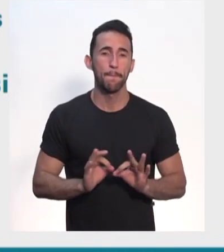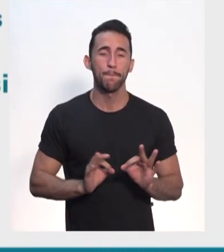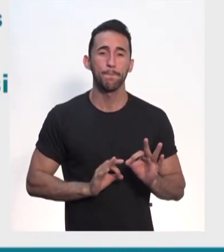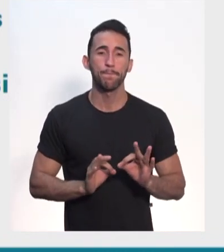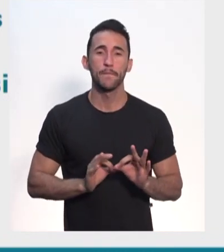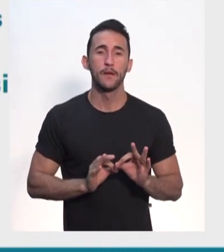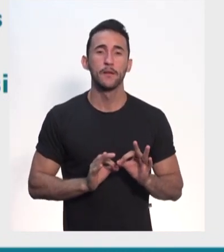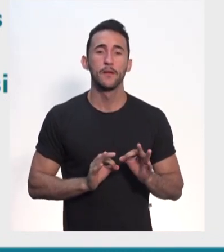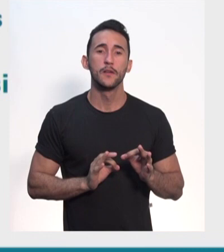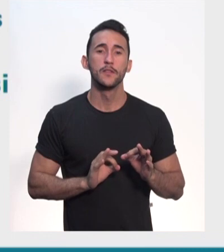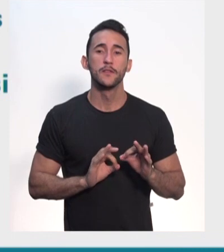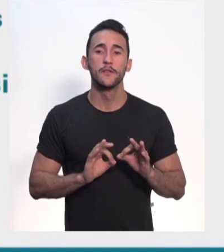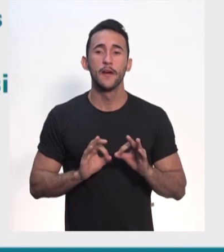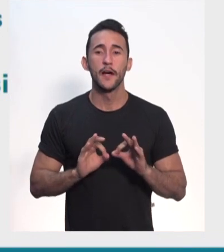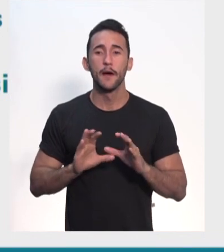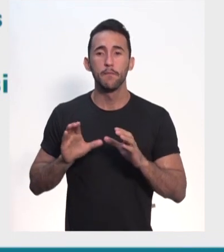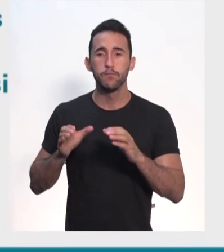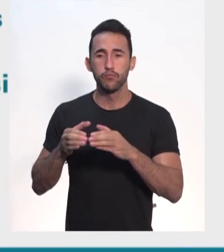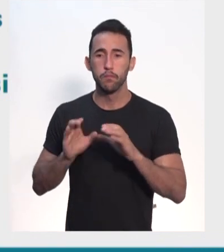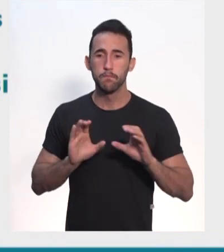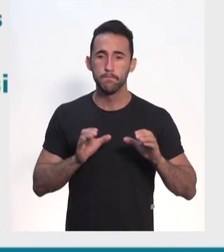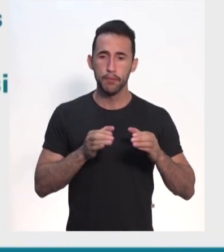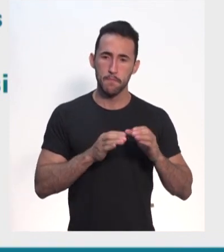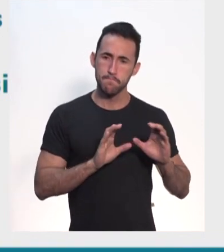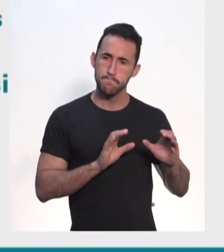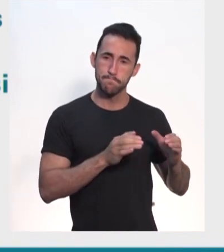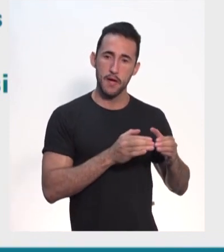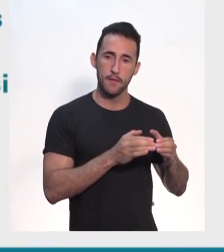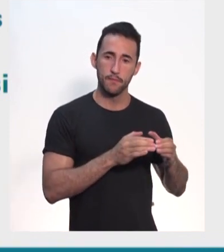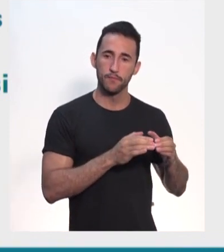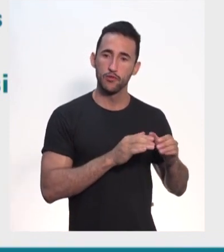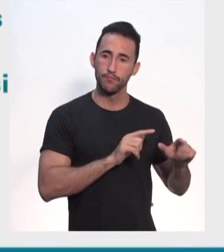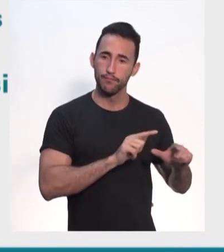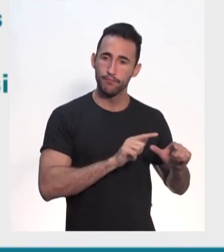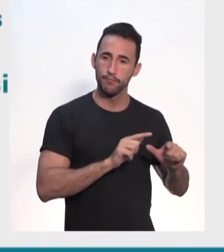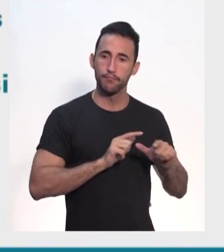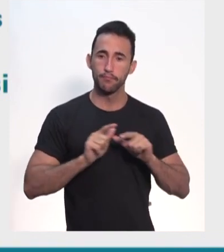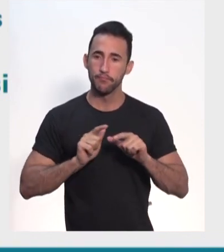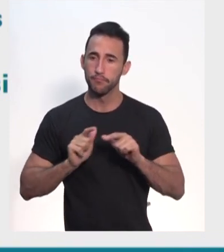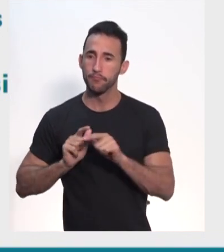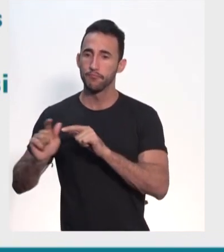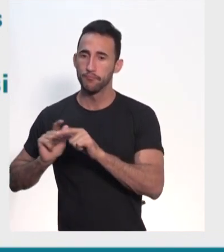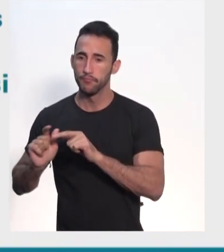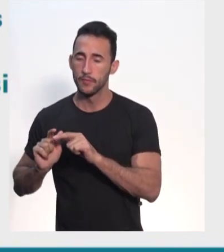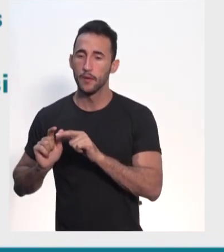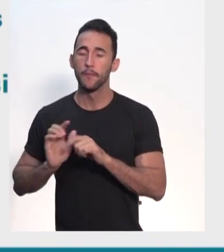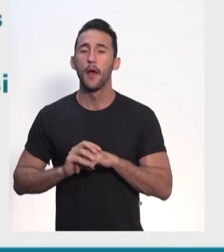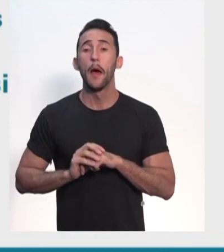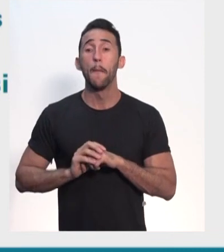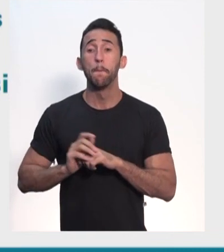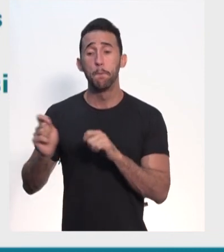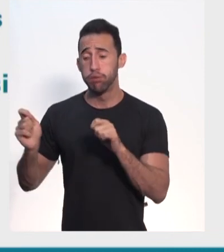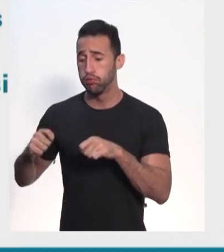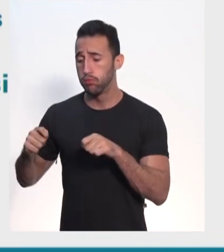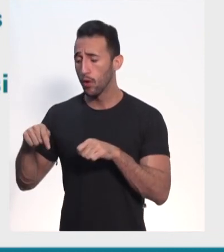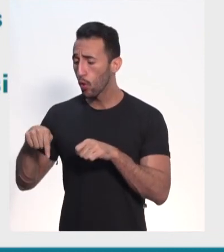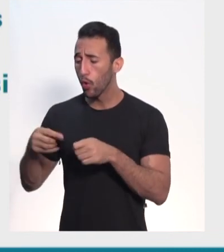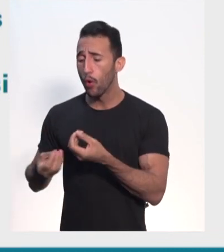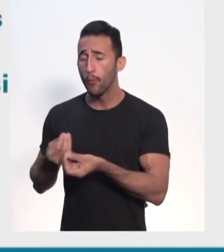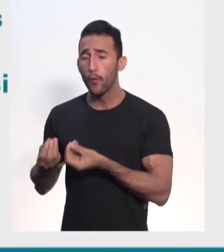a gente pode escrever, a gente pode falar. Língua inglesa é super importante no mundo, é a língua da comunicação, é a língua